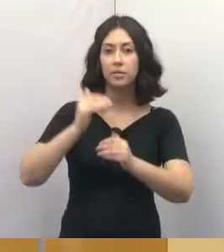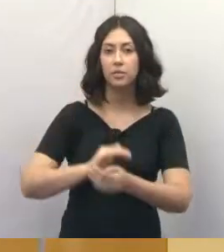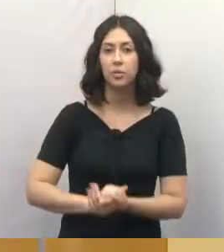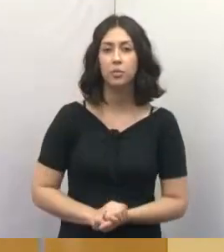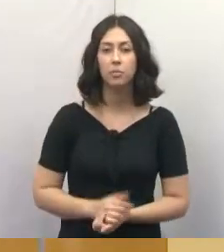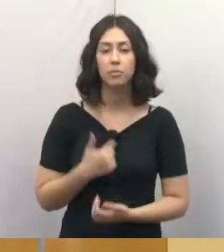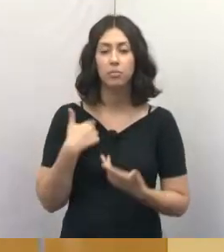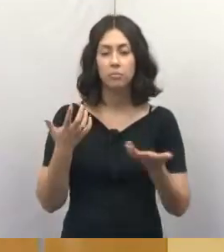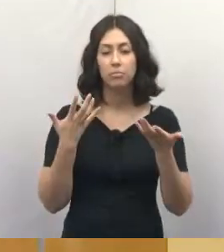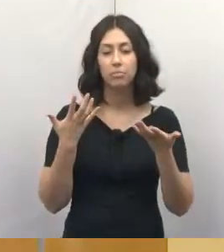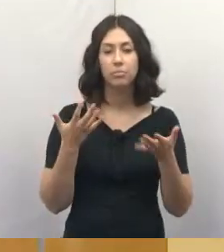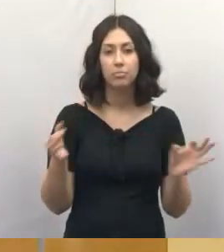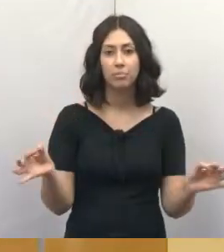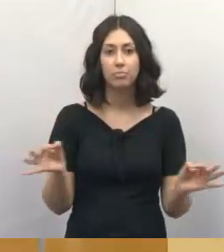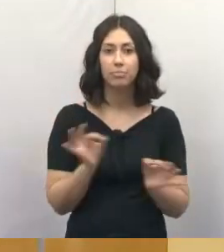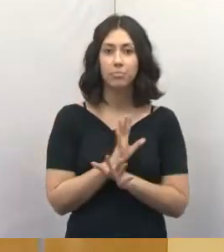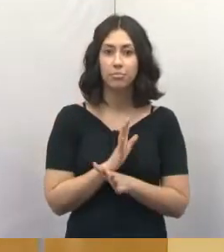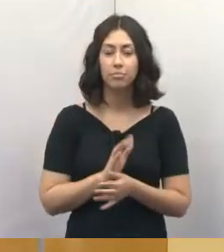concluir